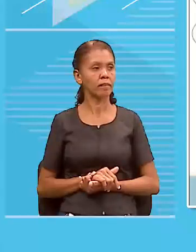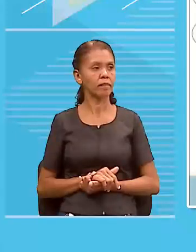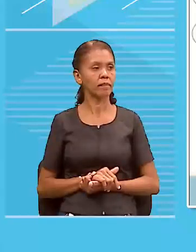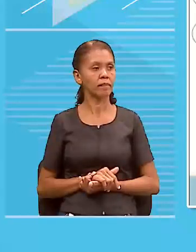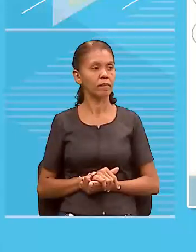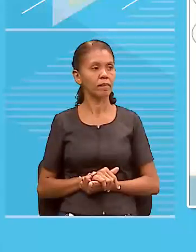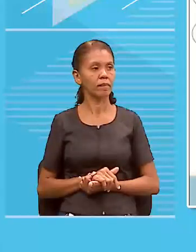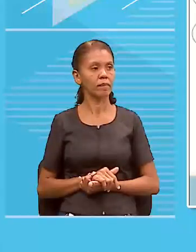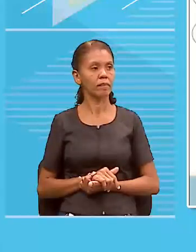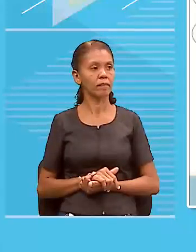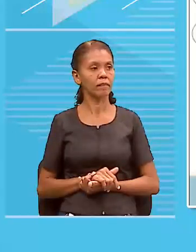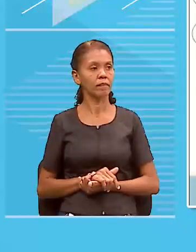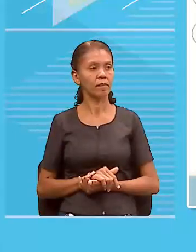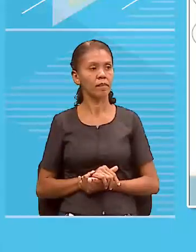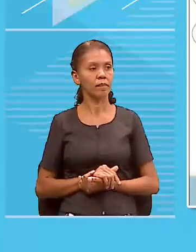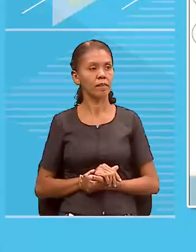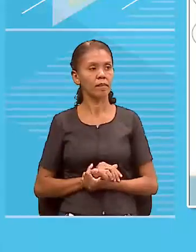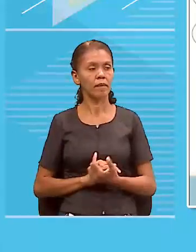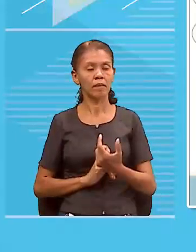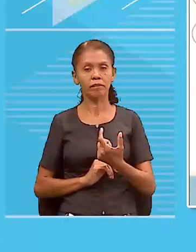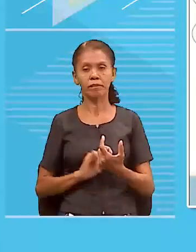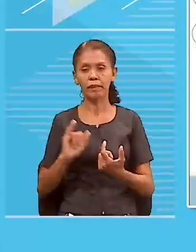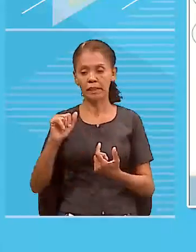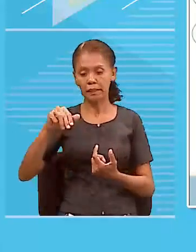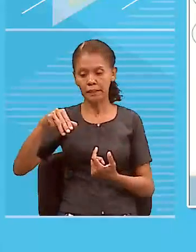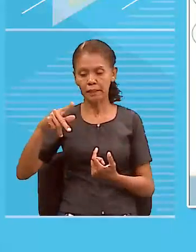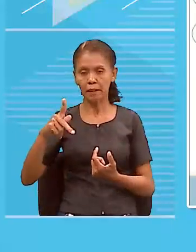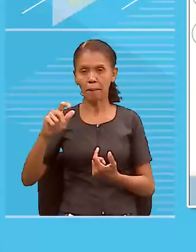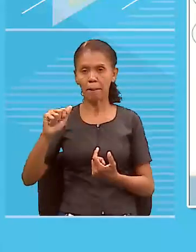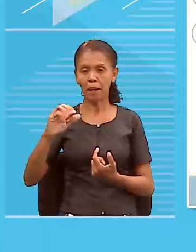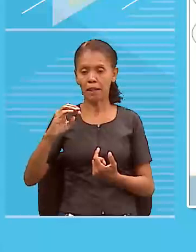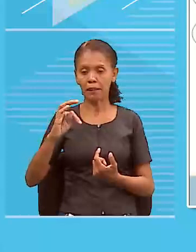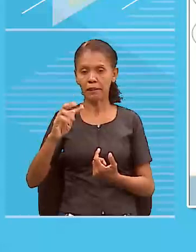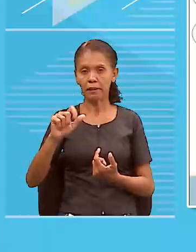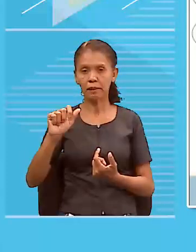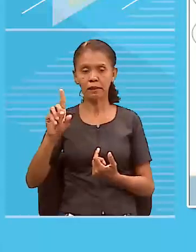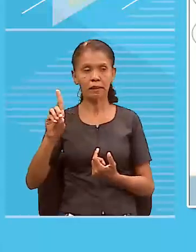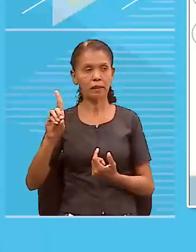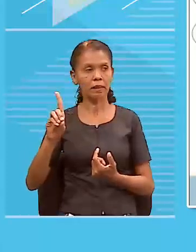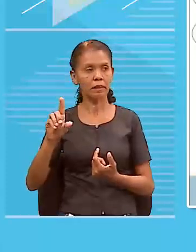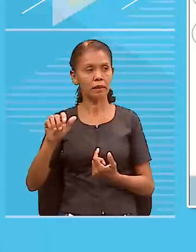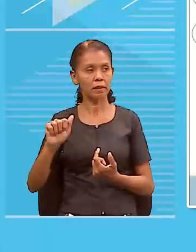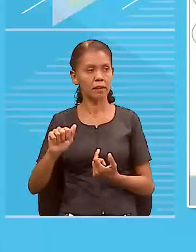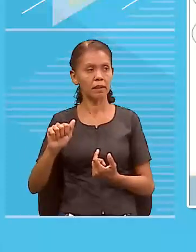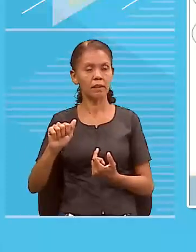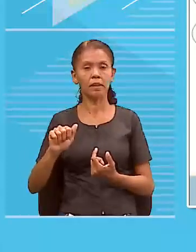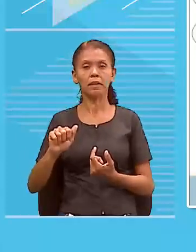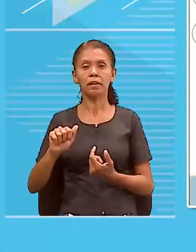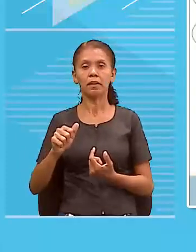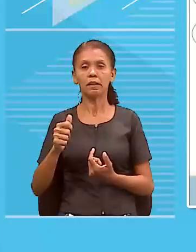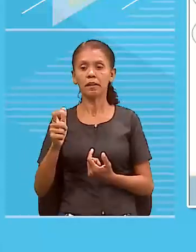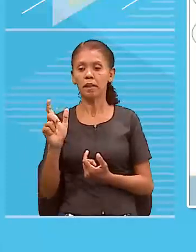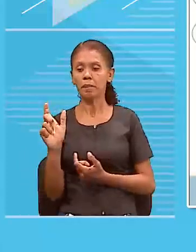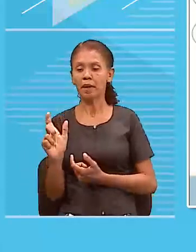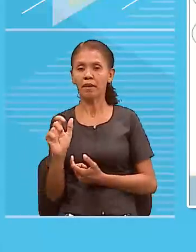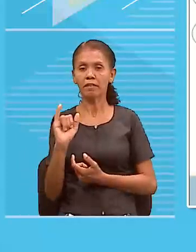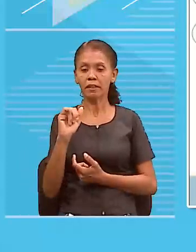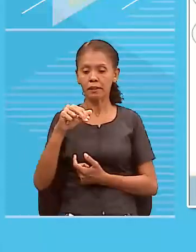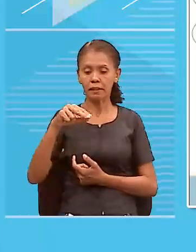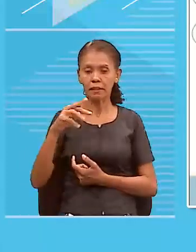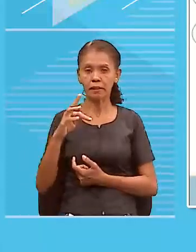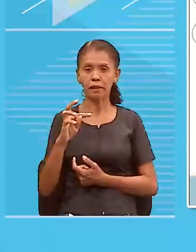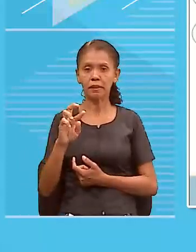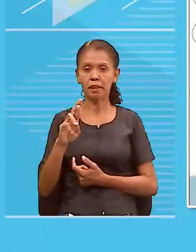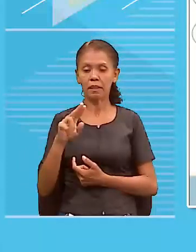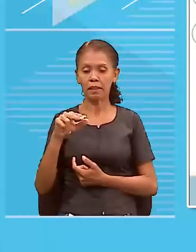você tem a palavra aí Paquetá e temos a palavra internet que são amiguinhas tá eu tenho